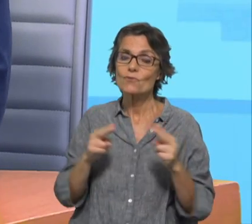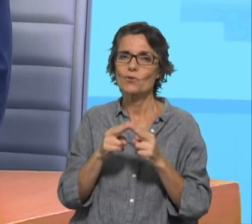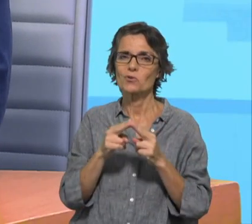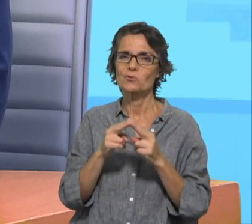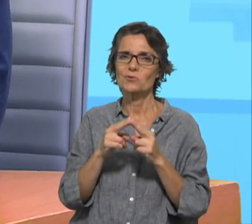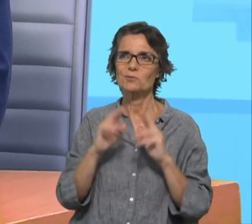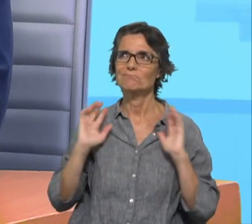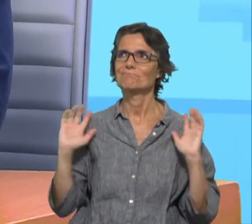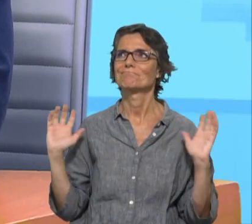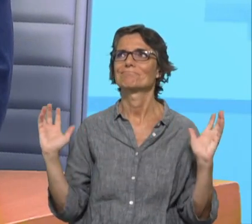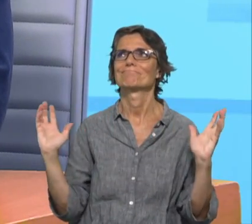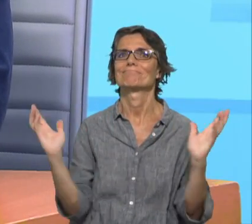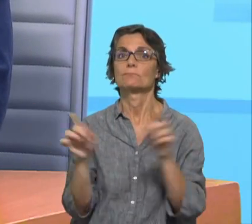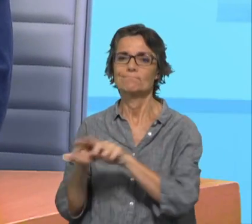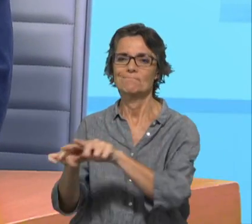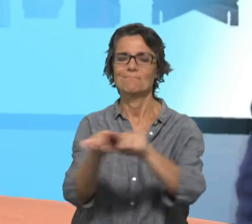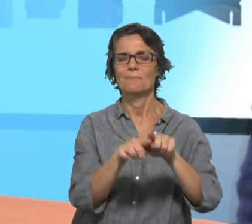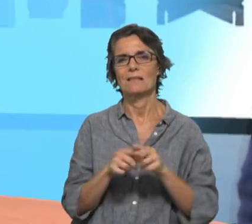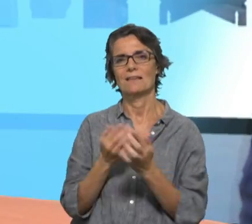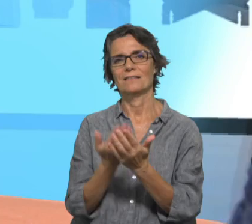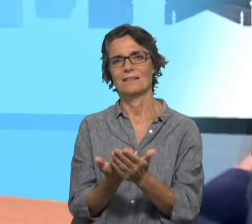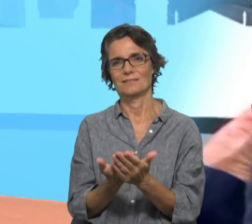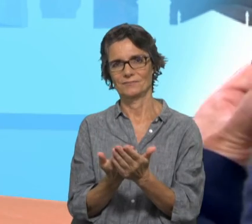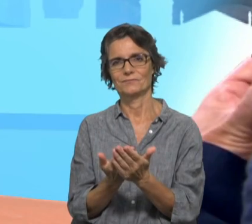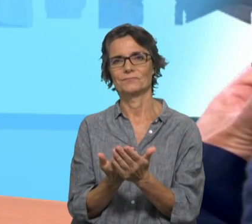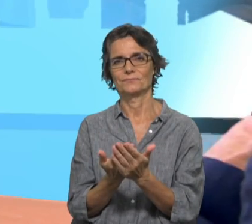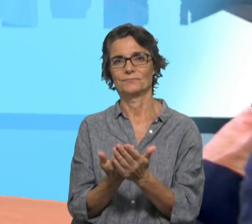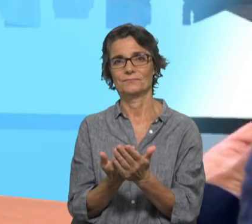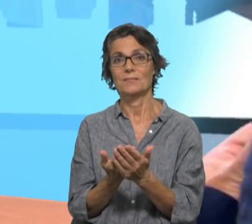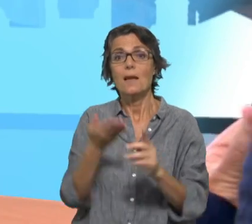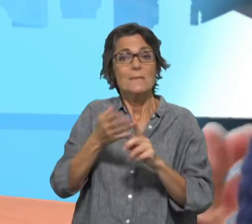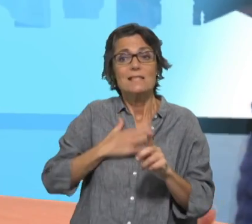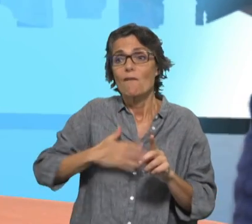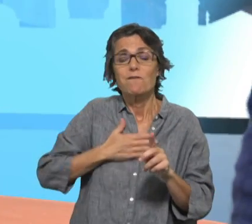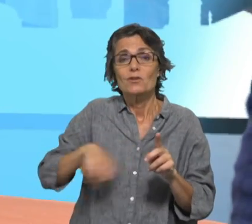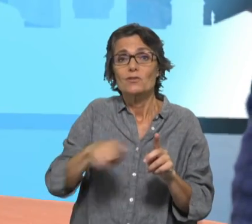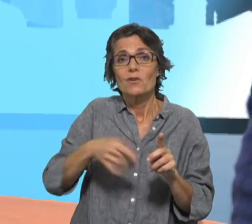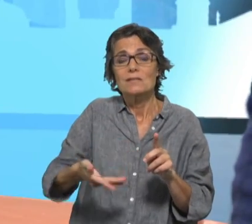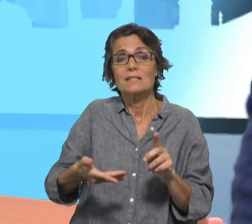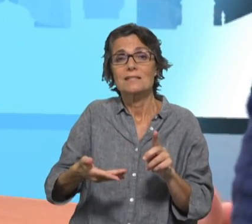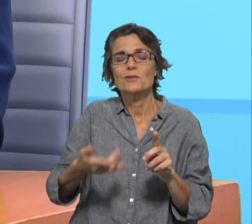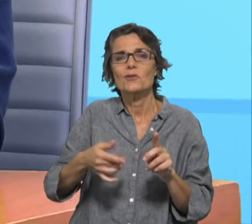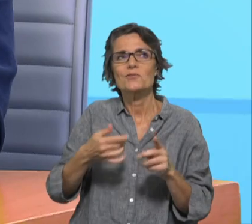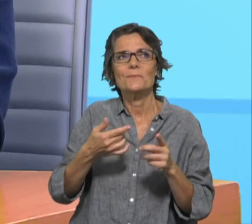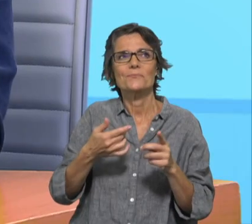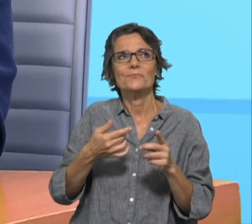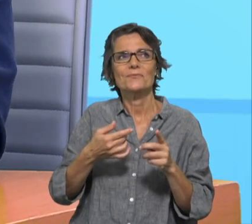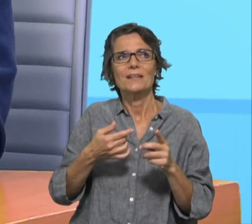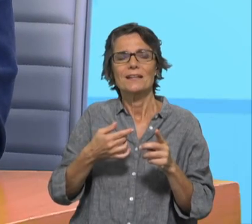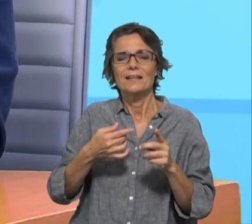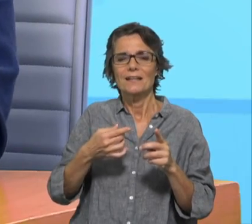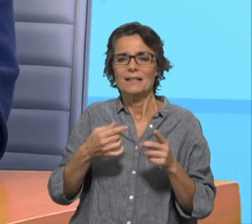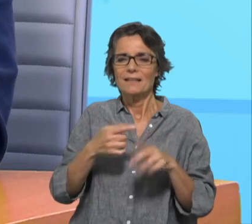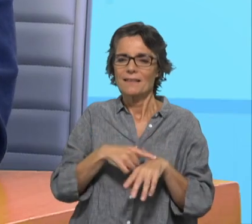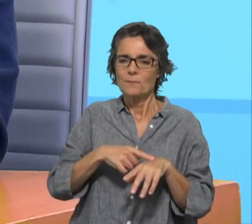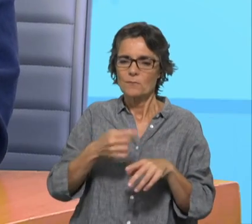cabe-nos esta missão profundíssima de permitirmos um encontro com o Senhor. Eu muitas vezes, na minha